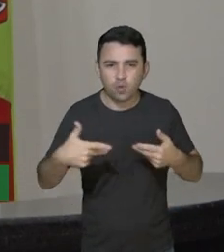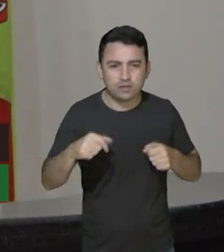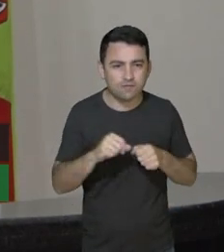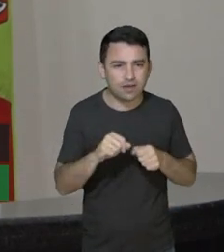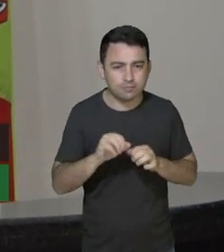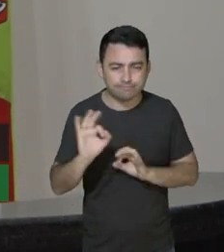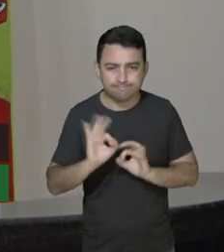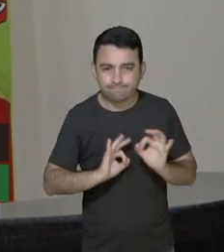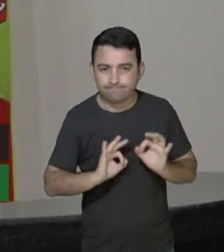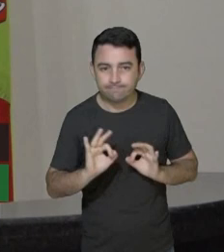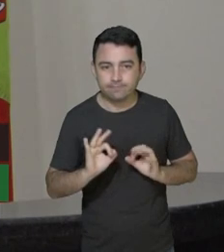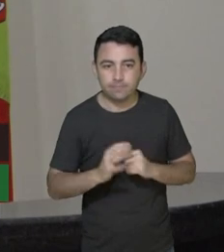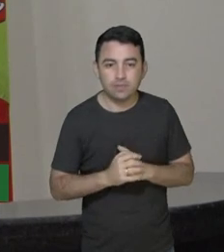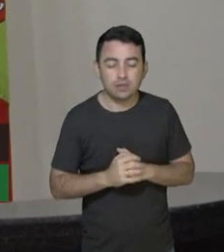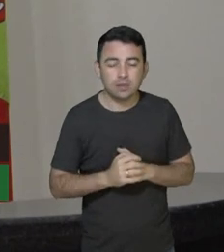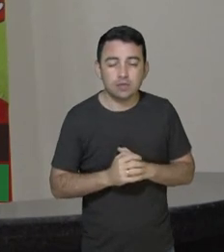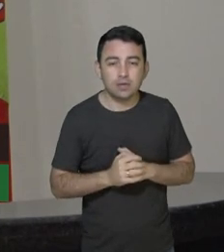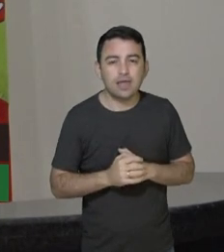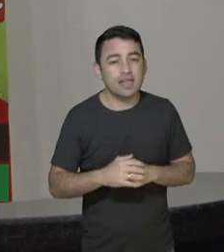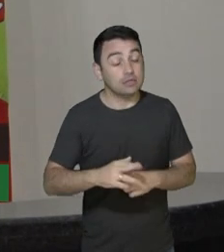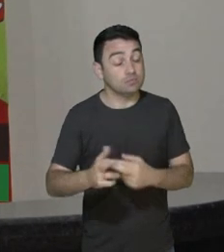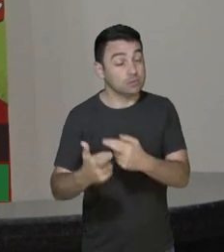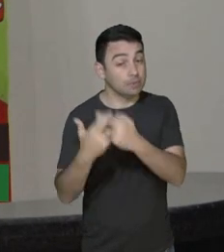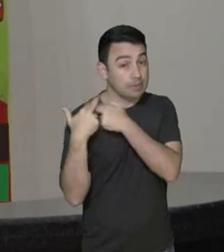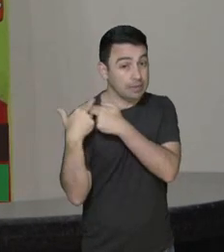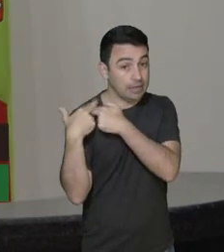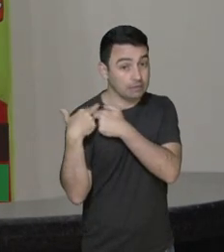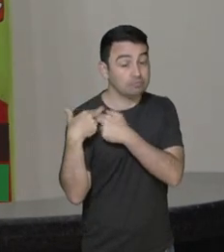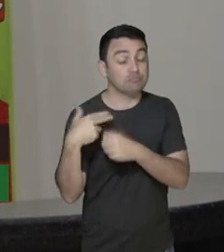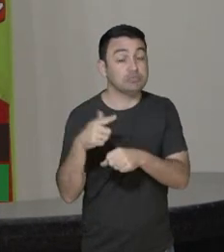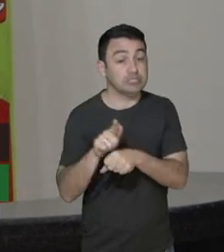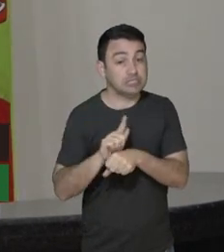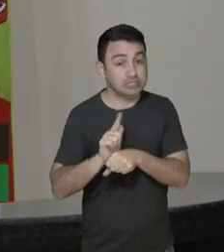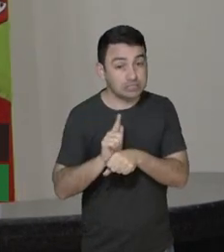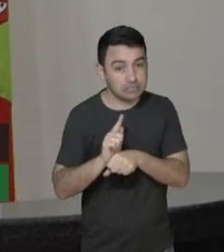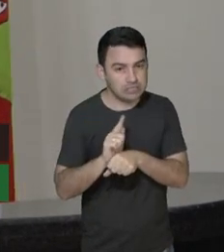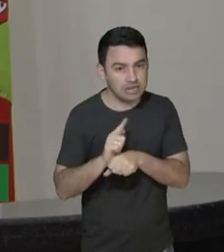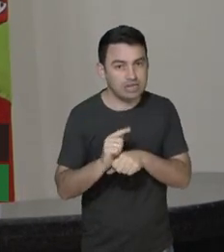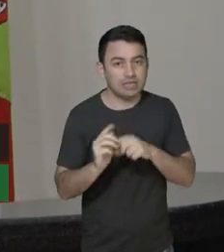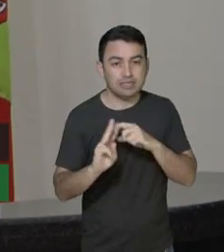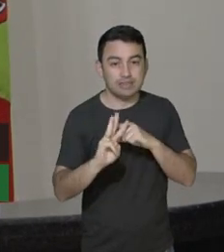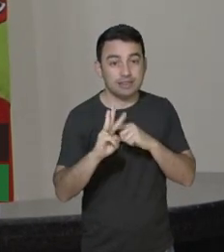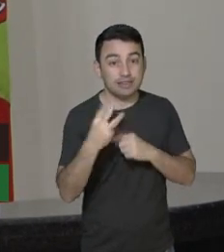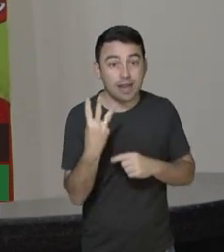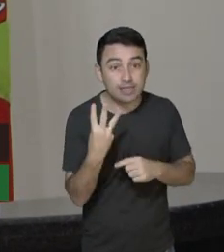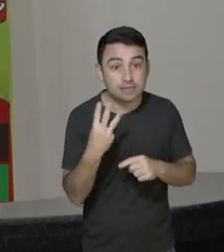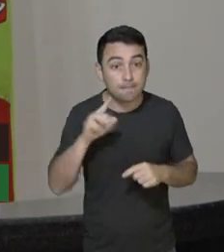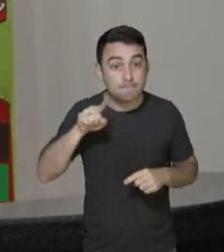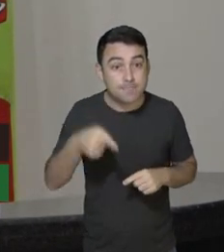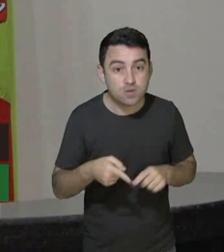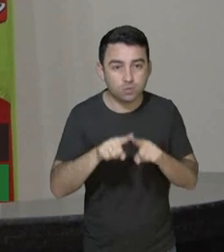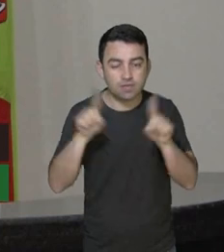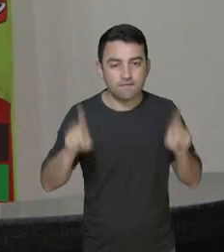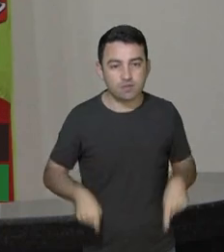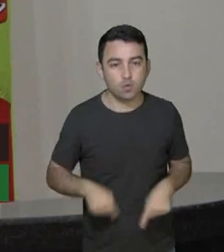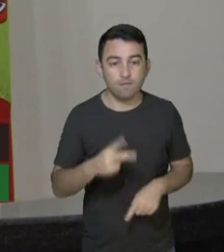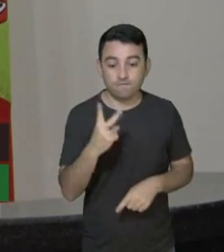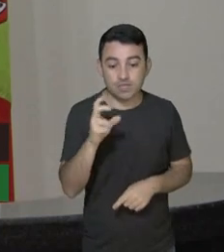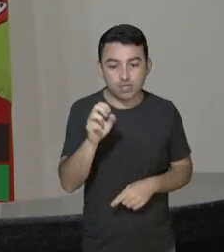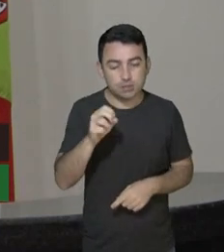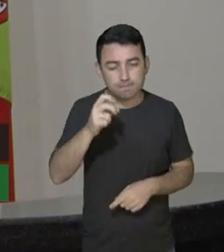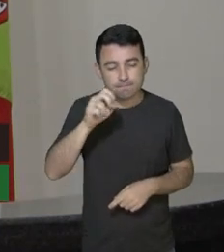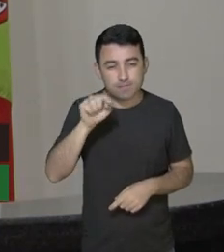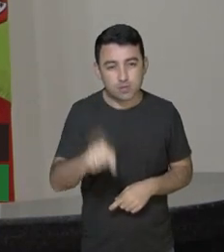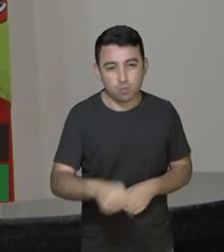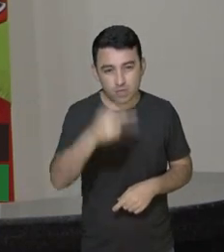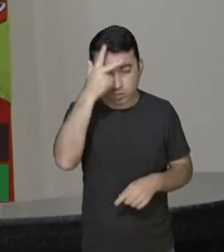dormir. Com responsabilidade de gerenciar 3 mil servidores e 20 mil apenados. Não